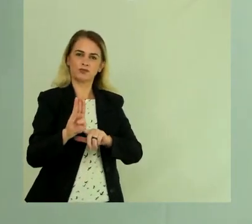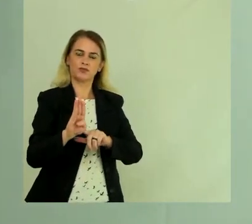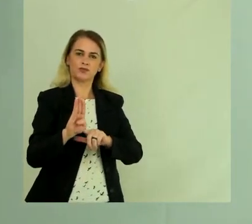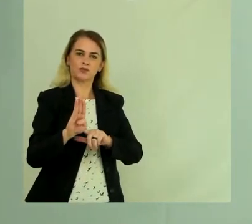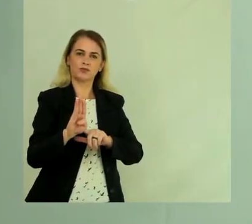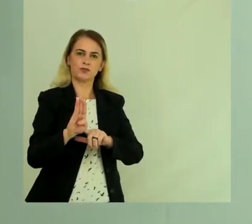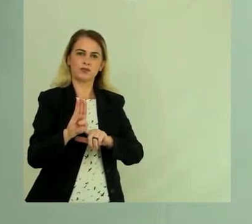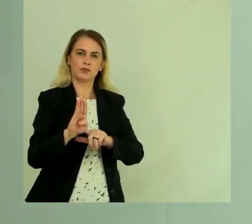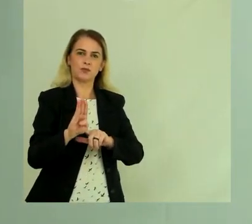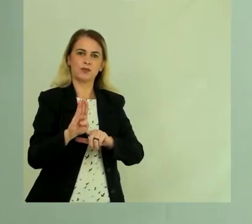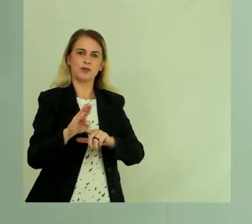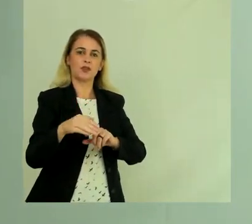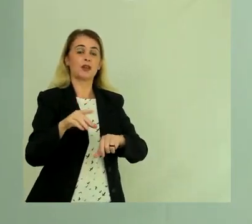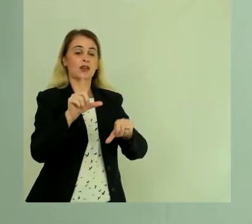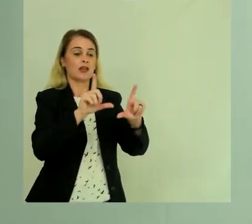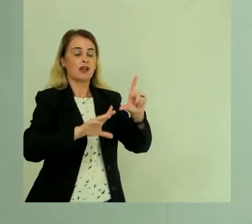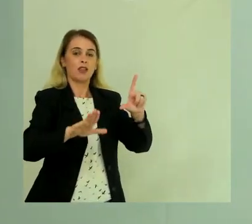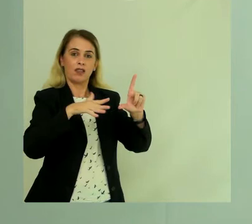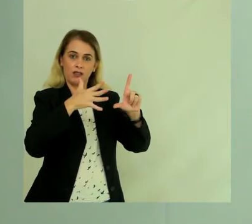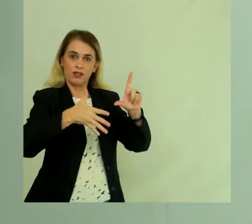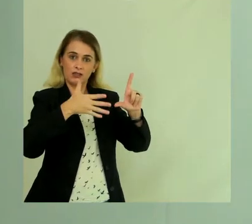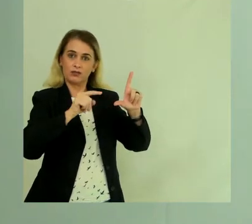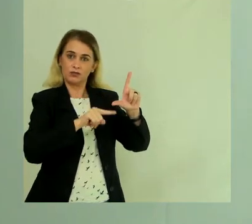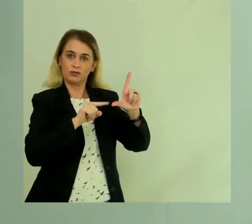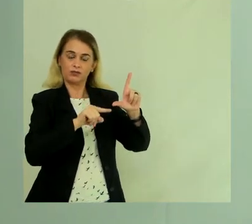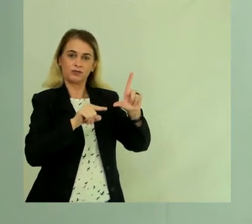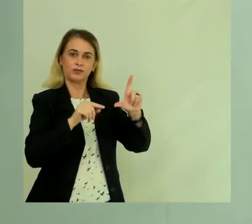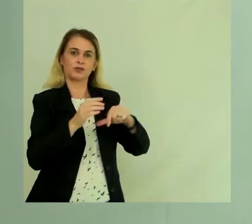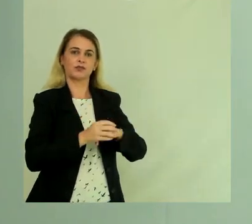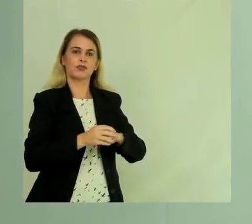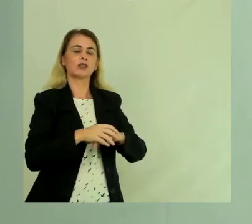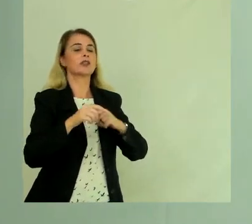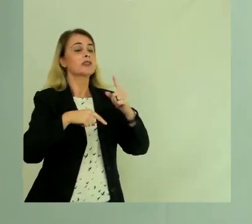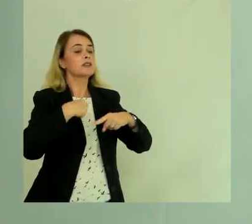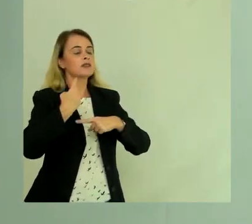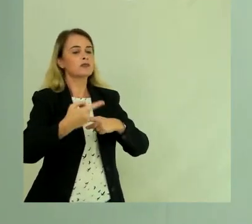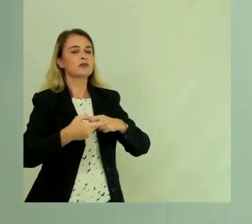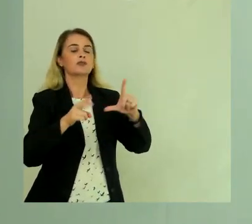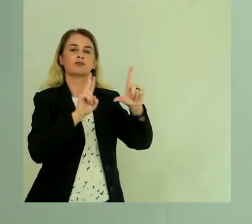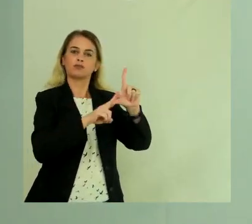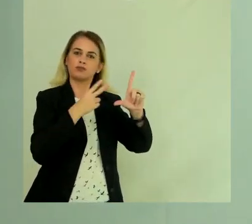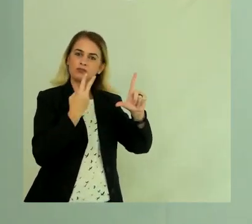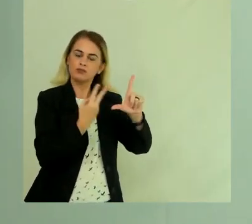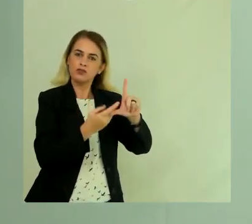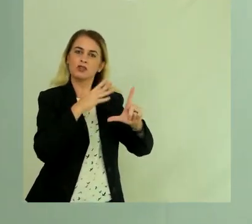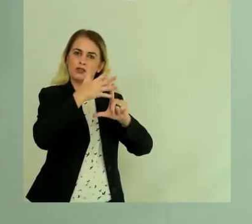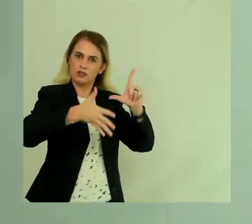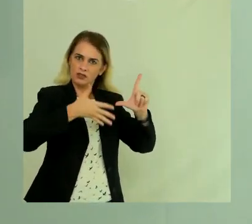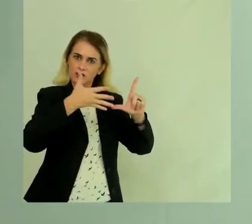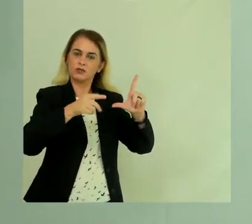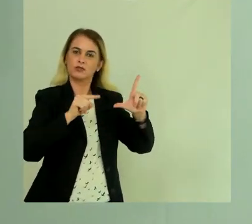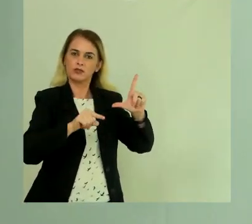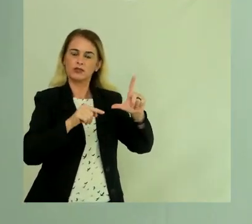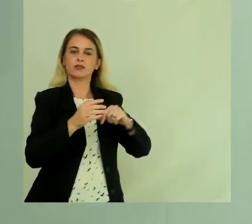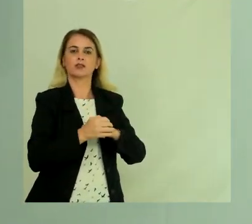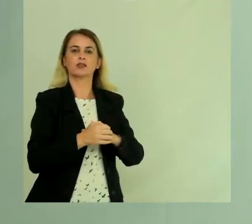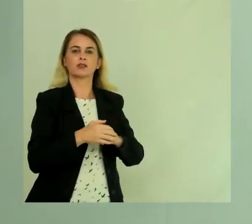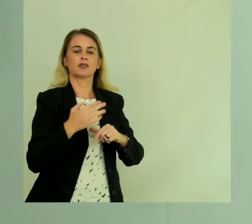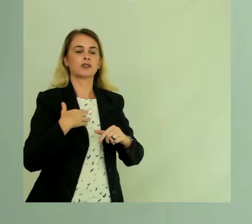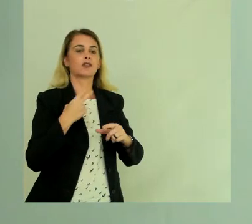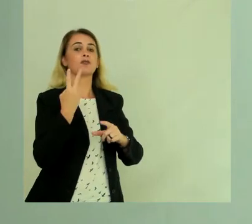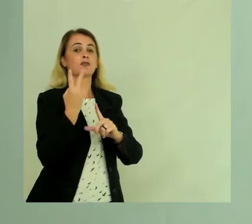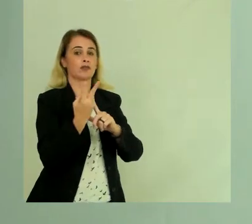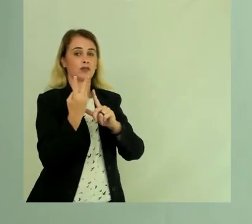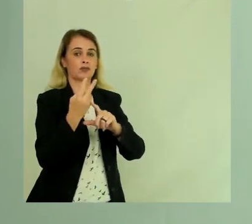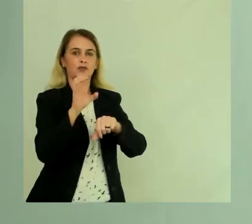formação em licenciatura em Letras Libras. E logo após já saiu o bacharelado em Letras Libras também. E acabei fazendo os 2